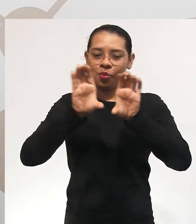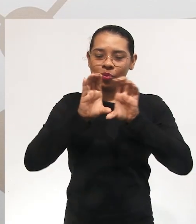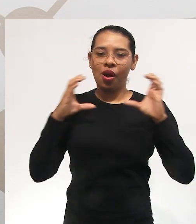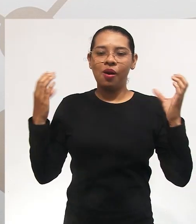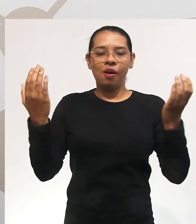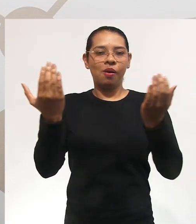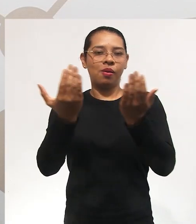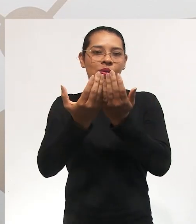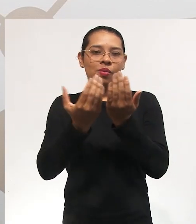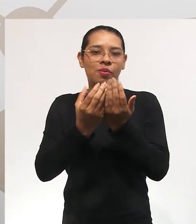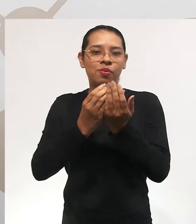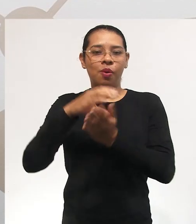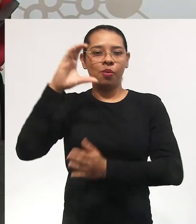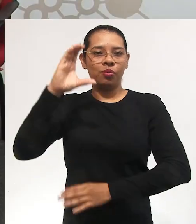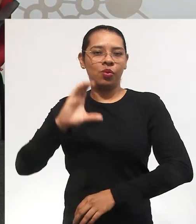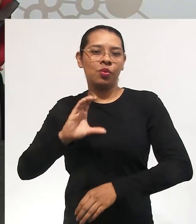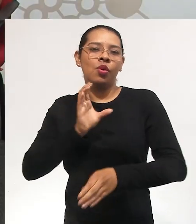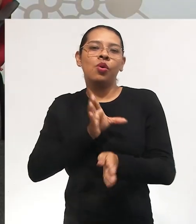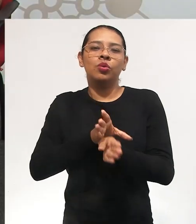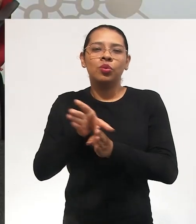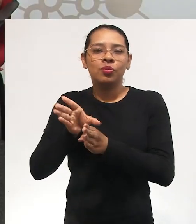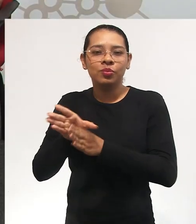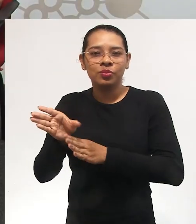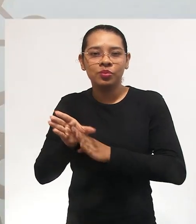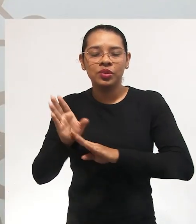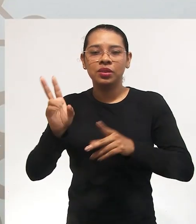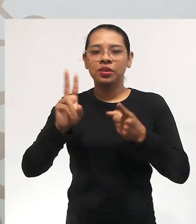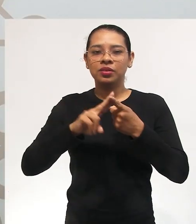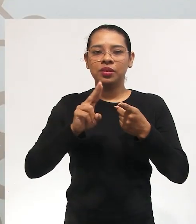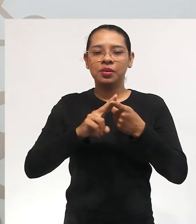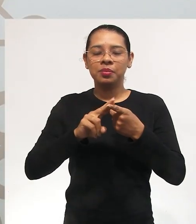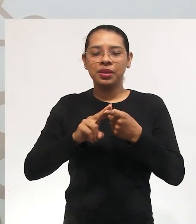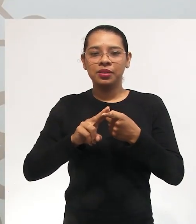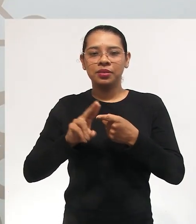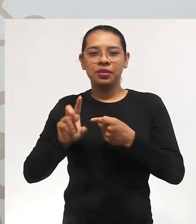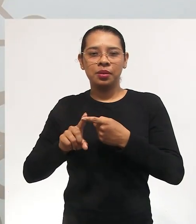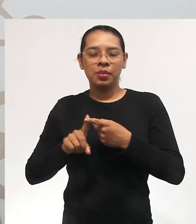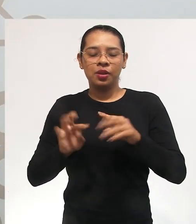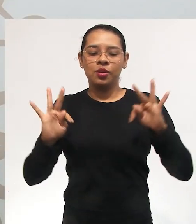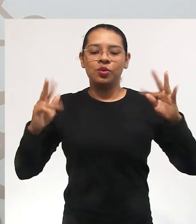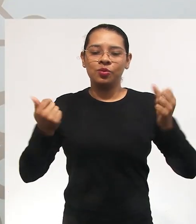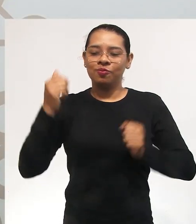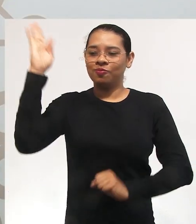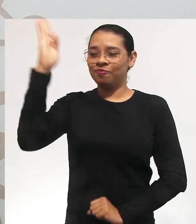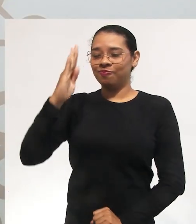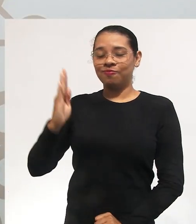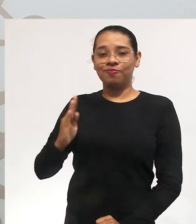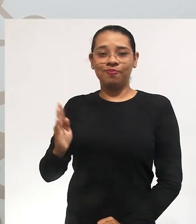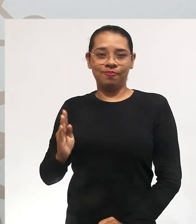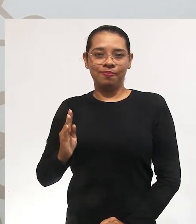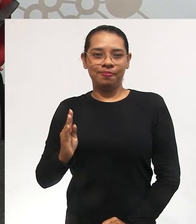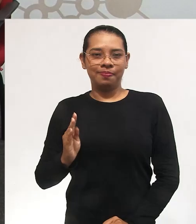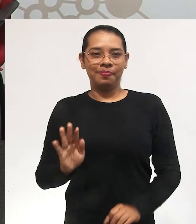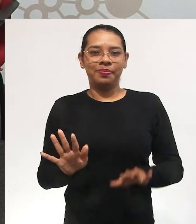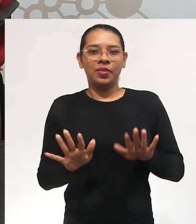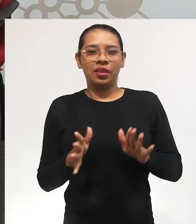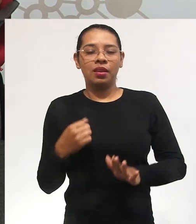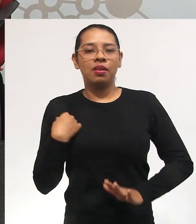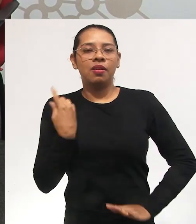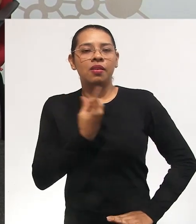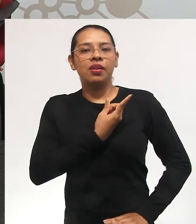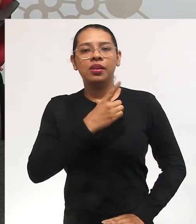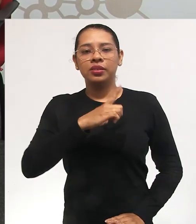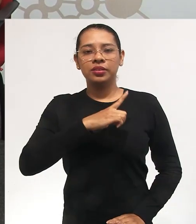Nacional, diferente do PCN. E tanto para as instituições públicas quanto particulares e do Brasil todo, né?